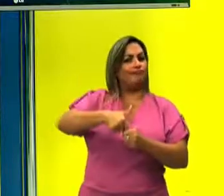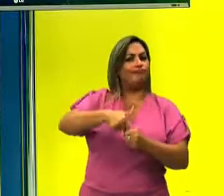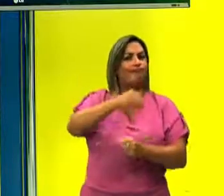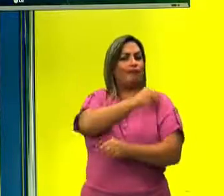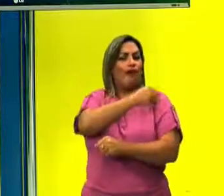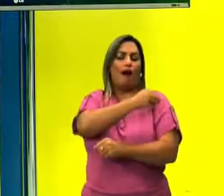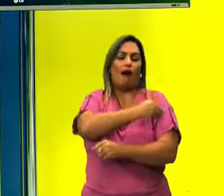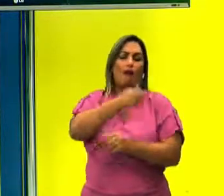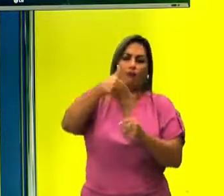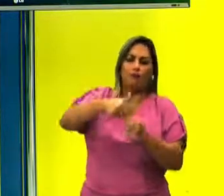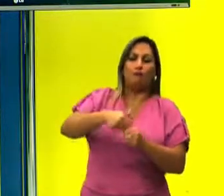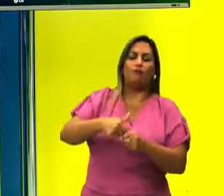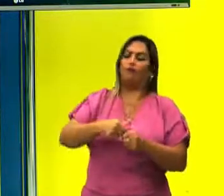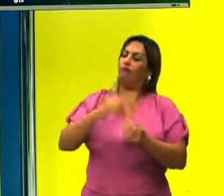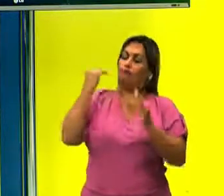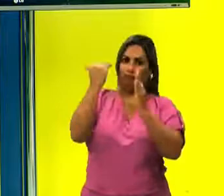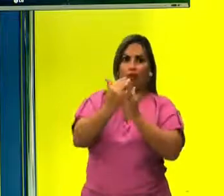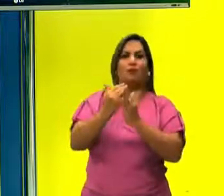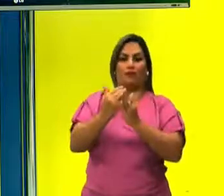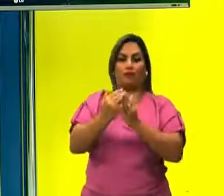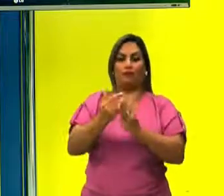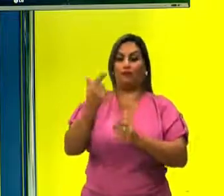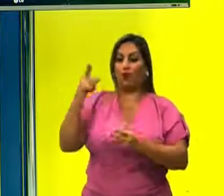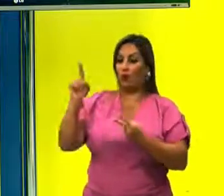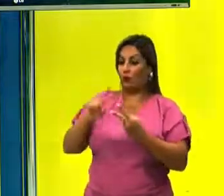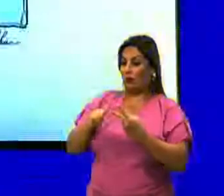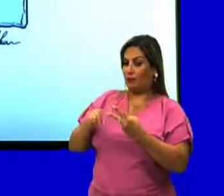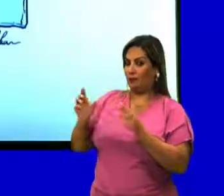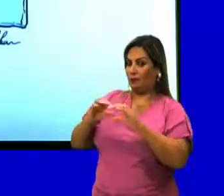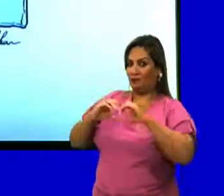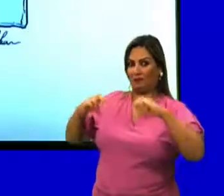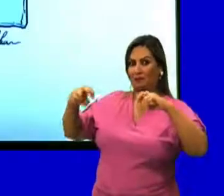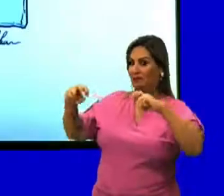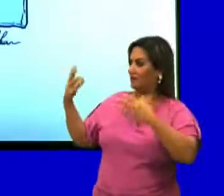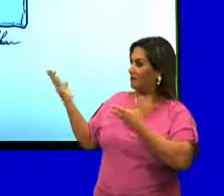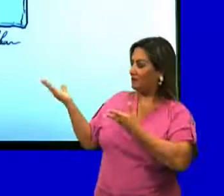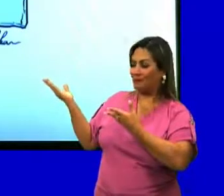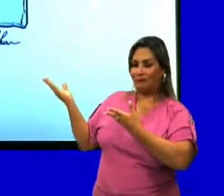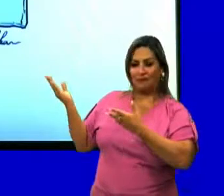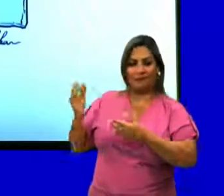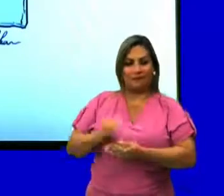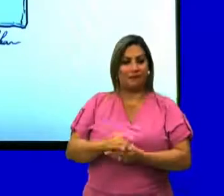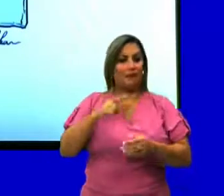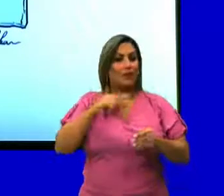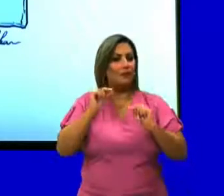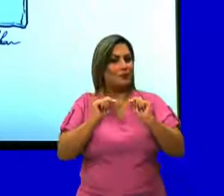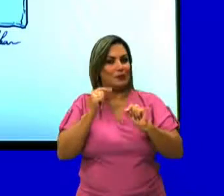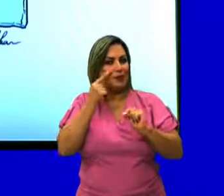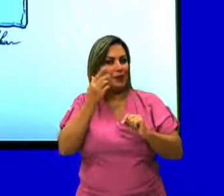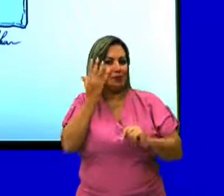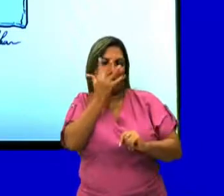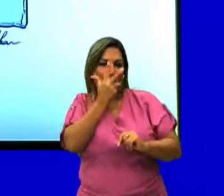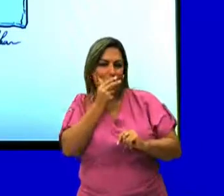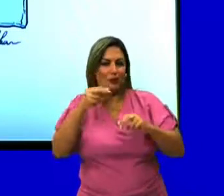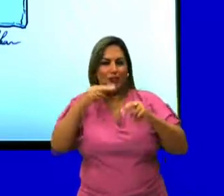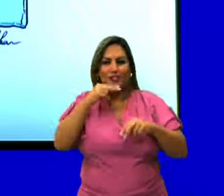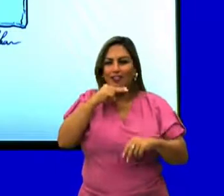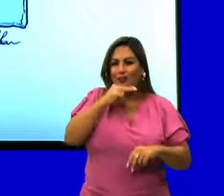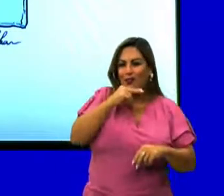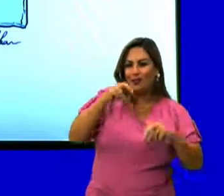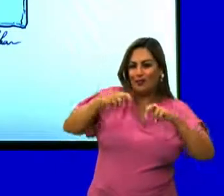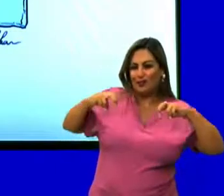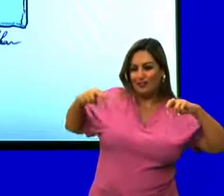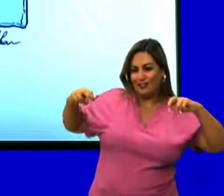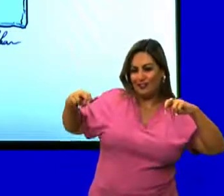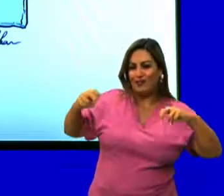combustível. Vamos a uma outra? Representando a coletividade um cartoon, nós temos aqui, olha só que gracinhos, netinhos,